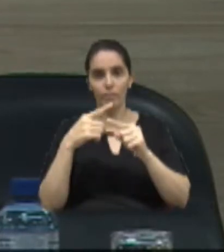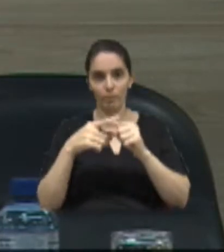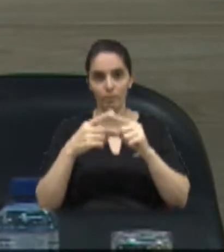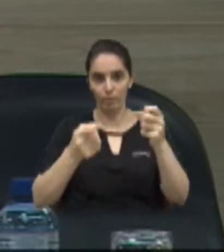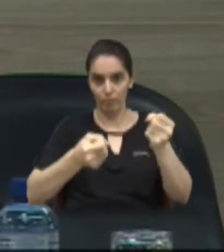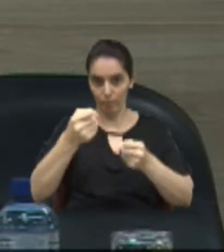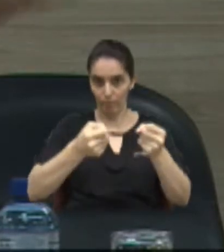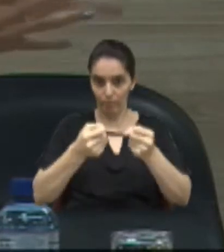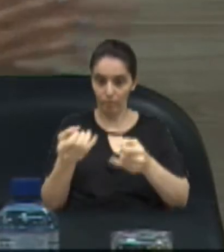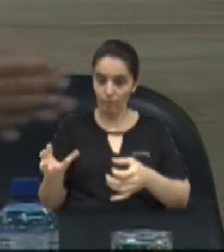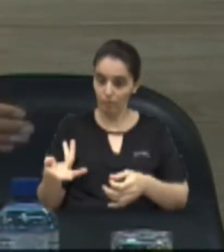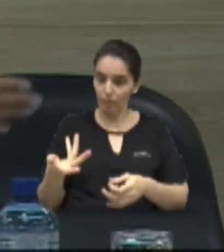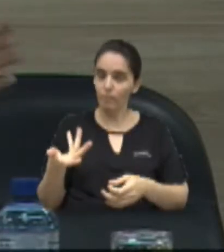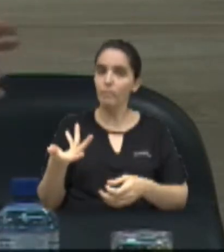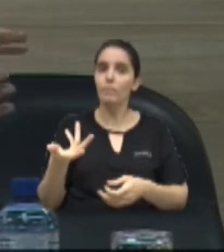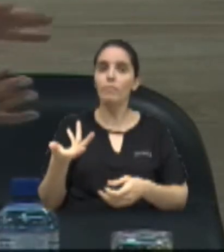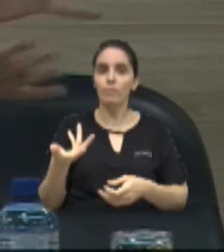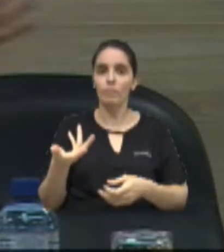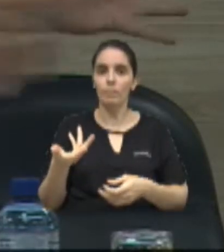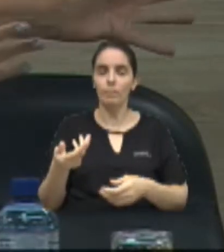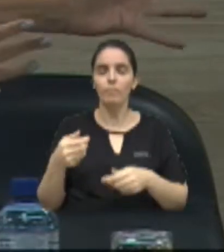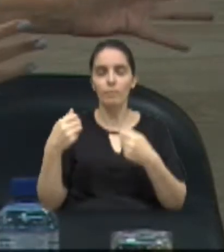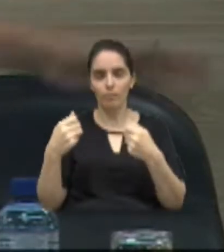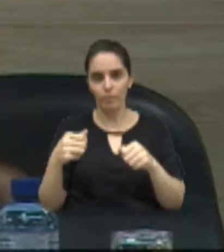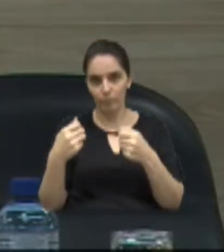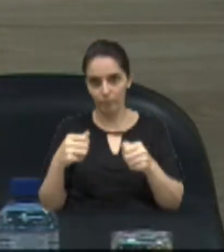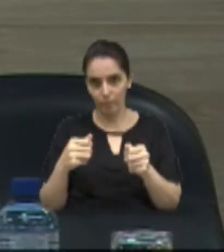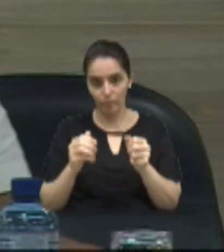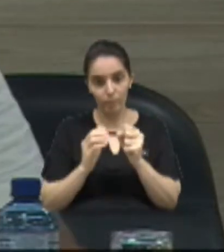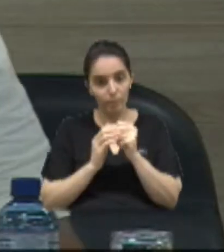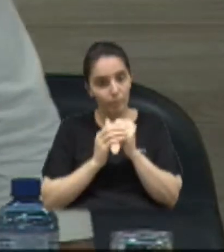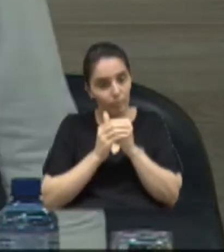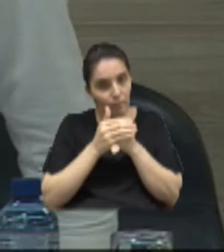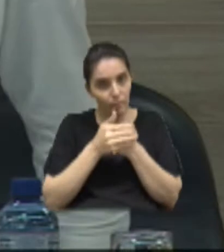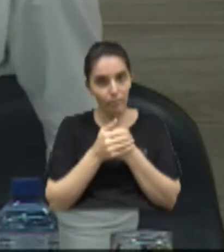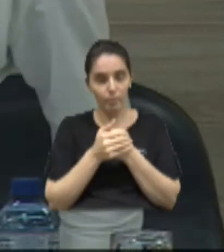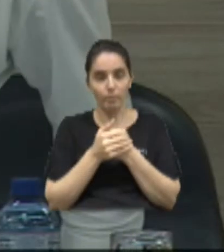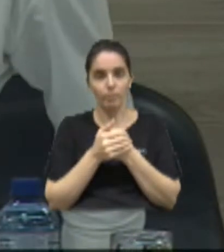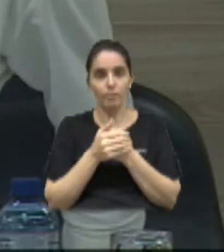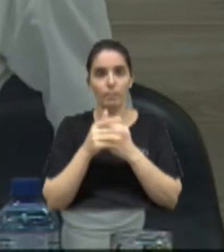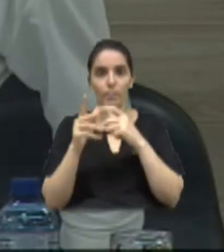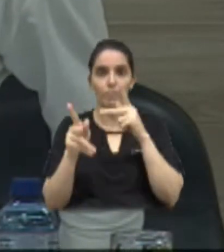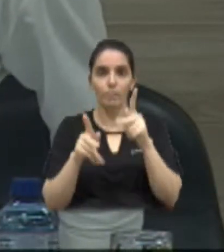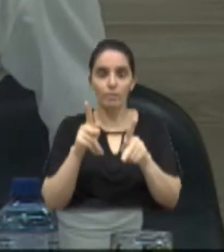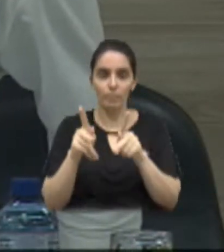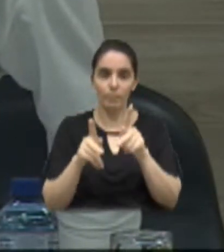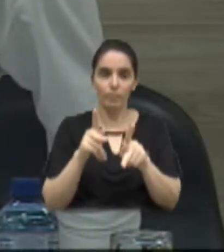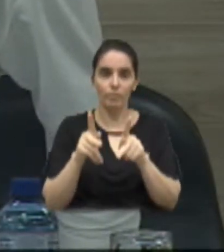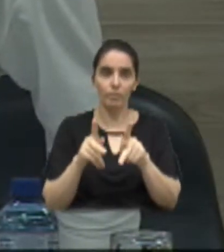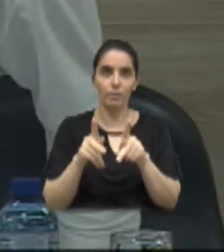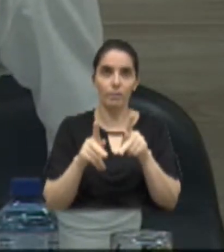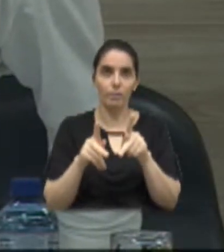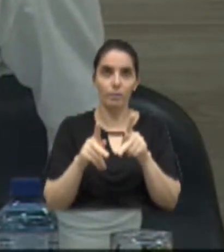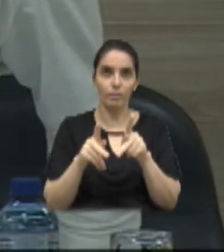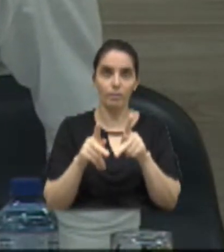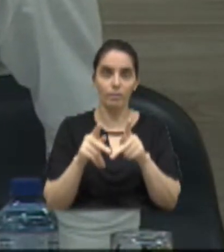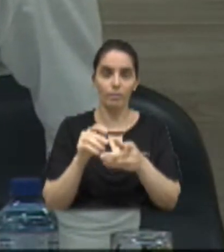deve proteger na sua parte maior, que é o que